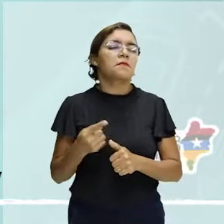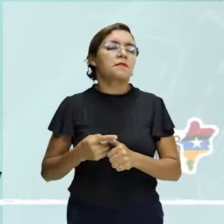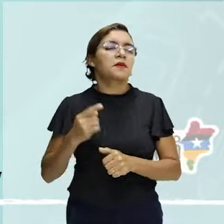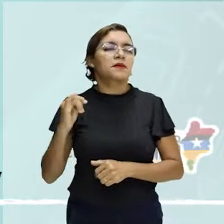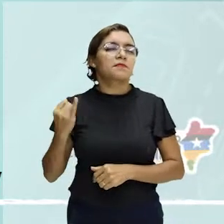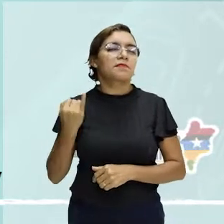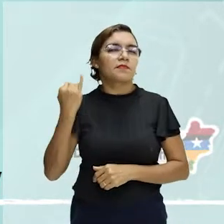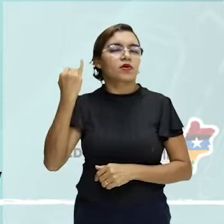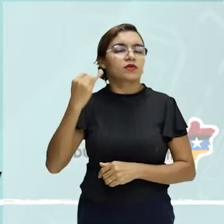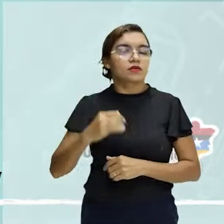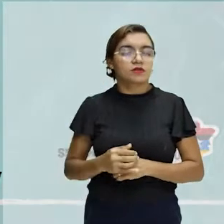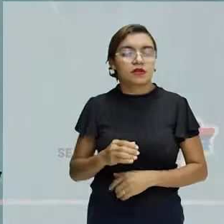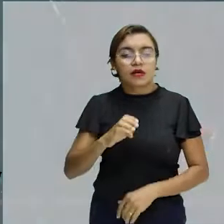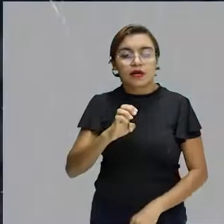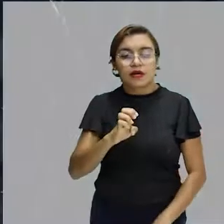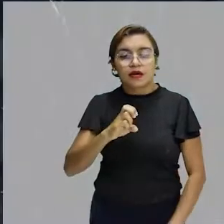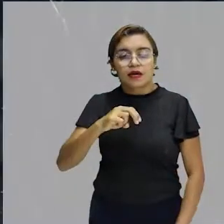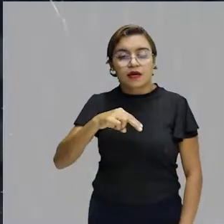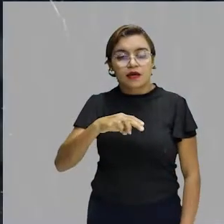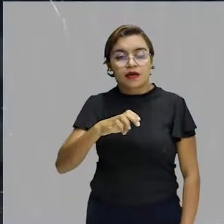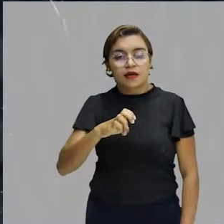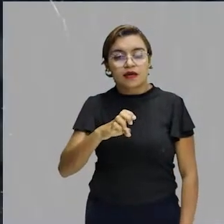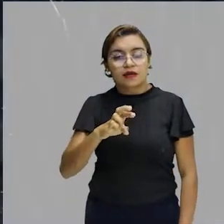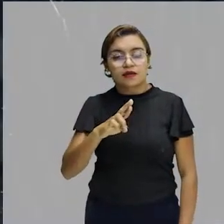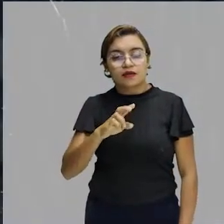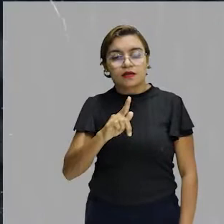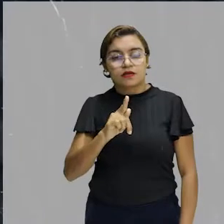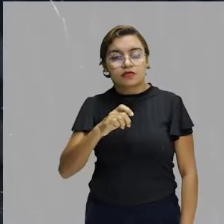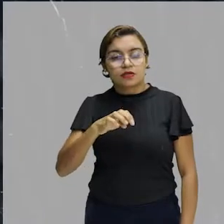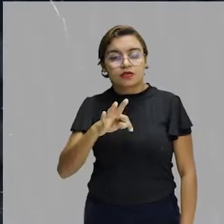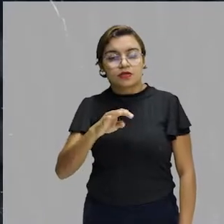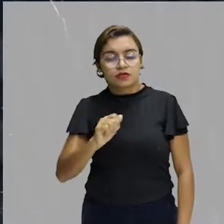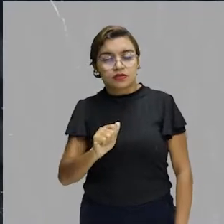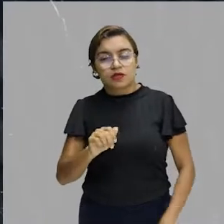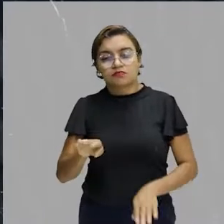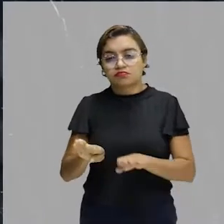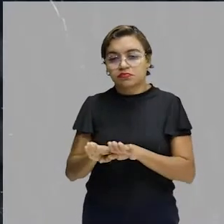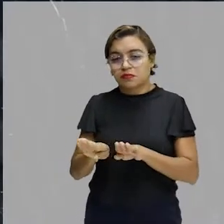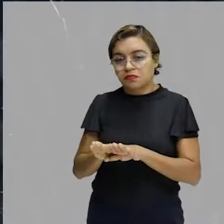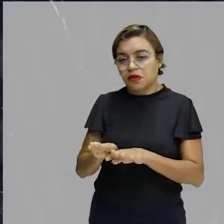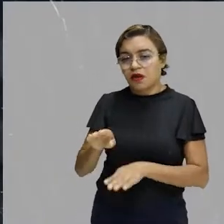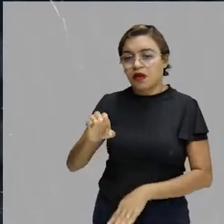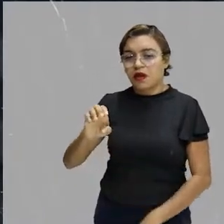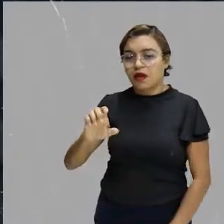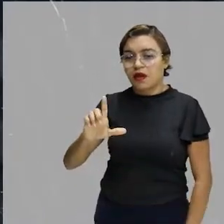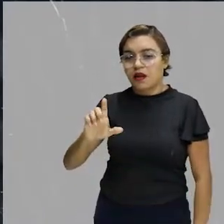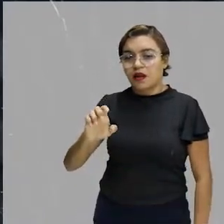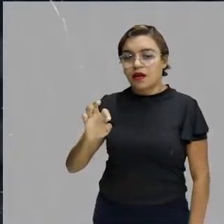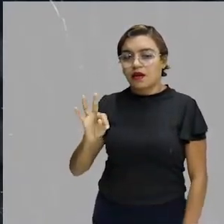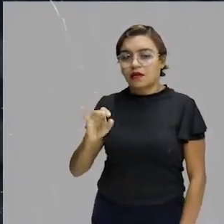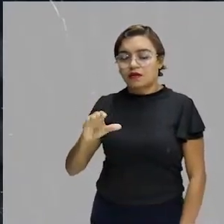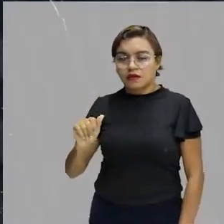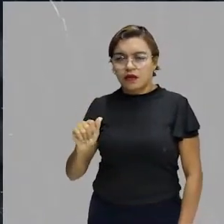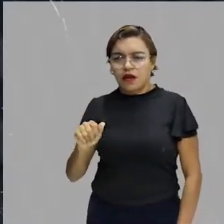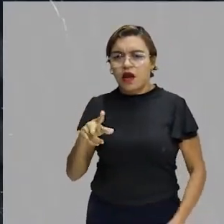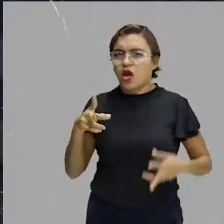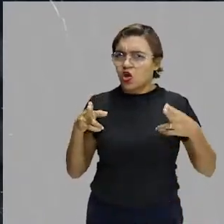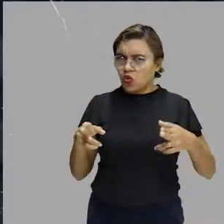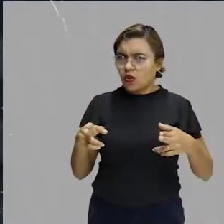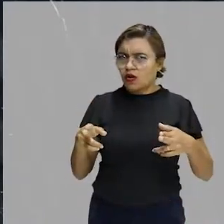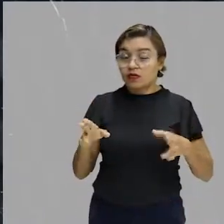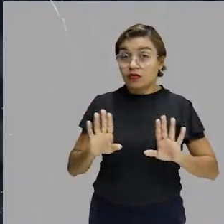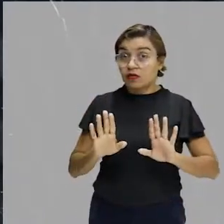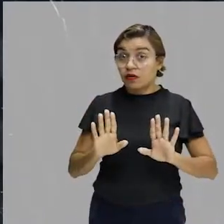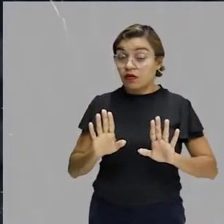Marcos, energética, elétrica, não é a mesma coisa? Não, não é, galera. Na realidade, uma está inserida sobre a outra.